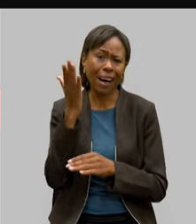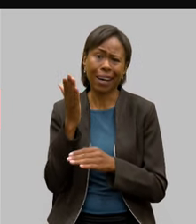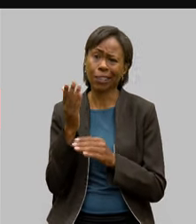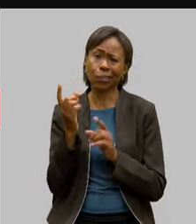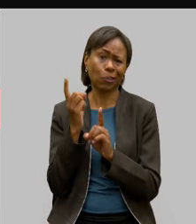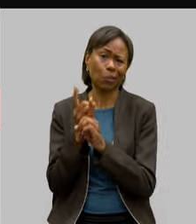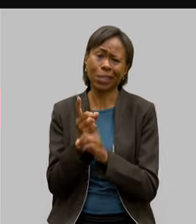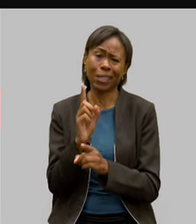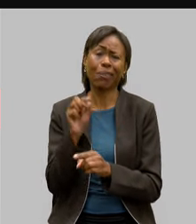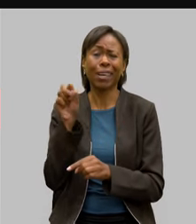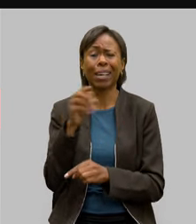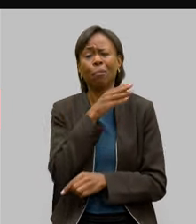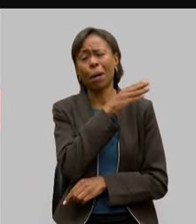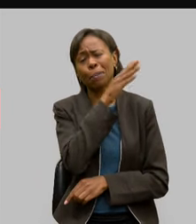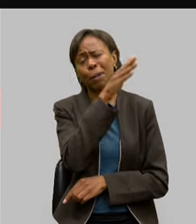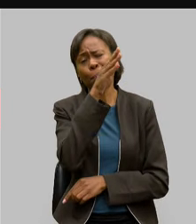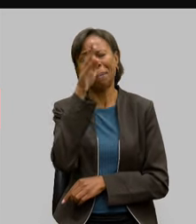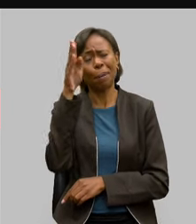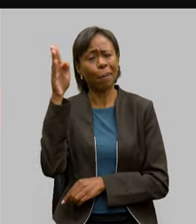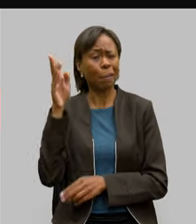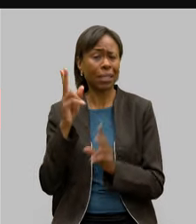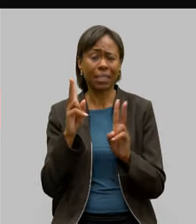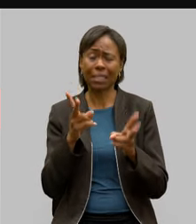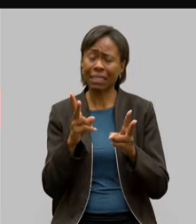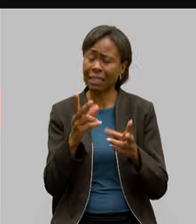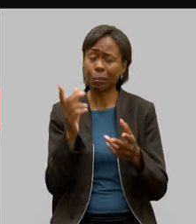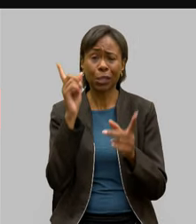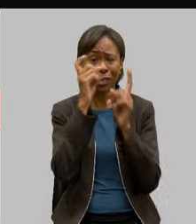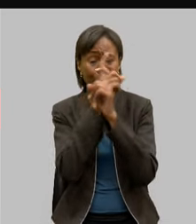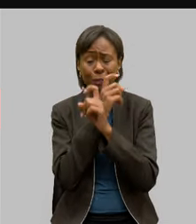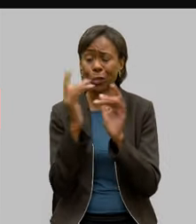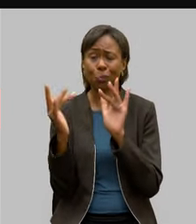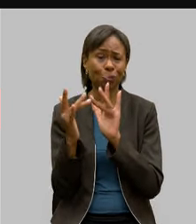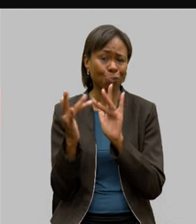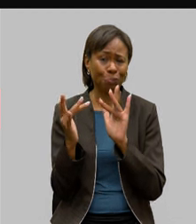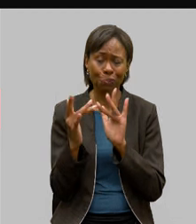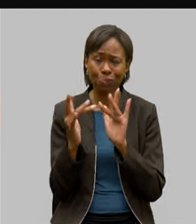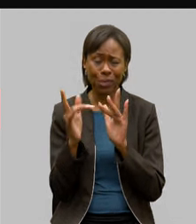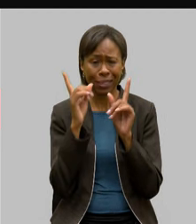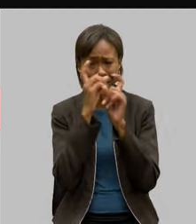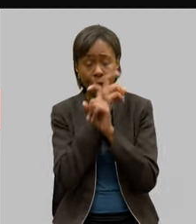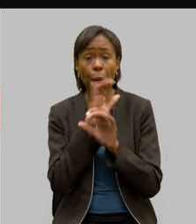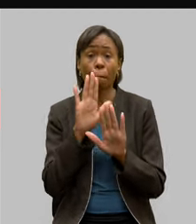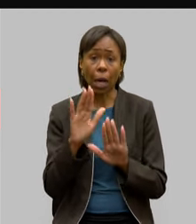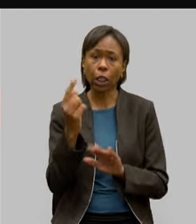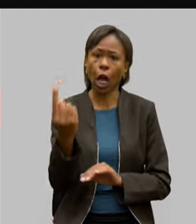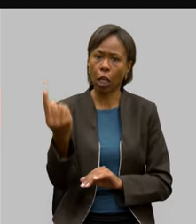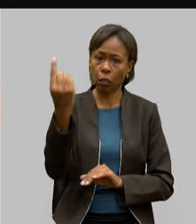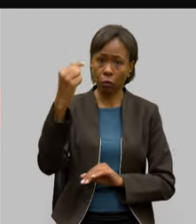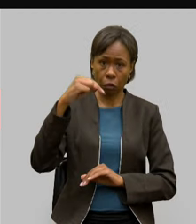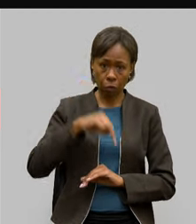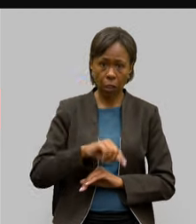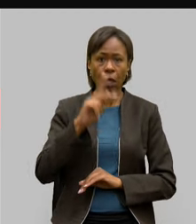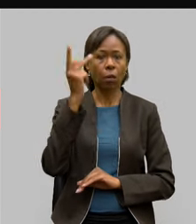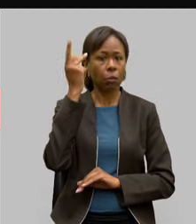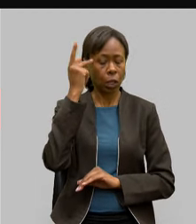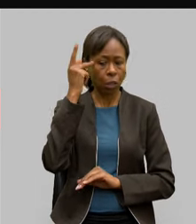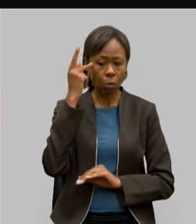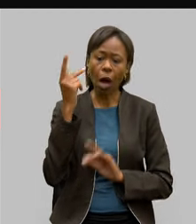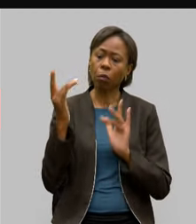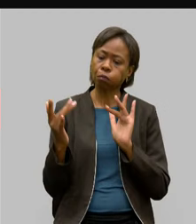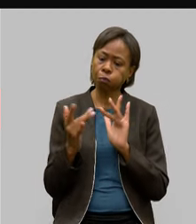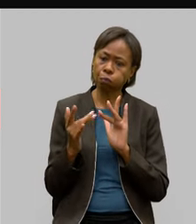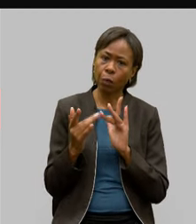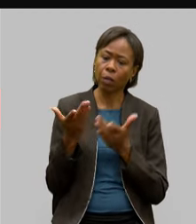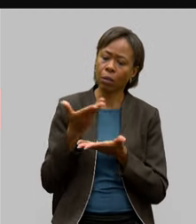Brasil o tempo todo então eu dificilmente tinha contato com ele mas toda vez que que ele vinha para São Paulo e estava com a gente